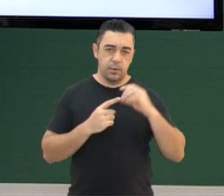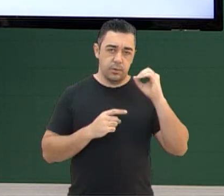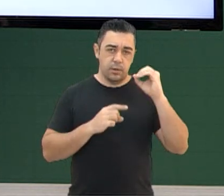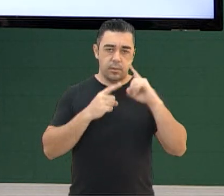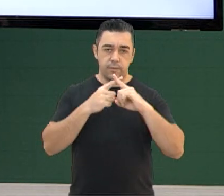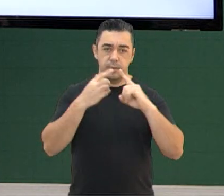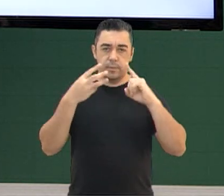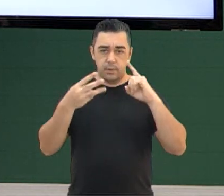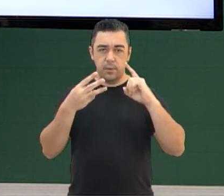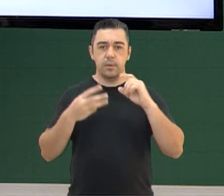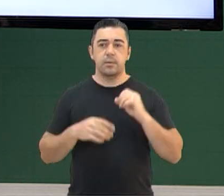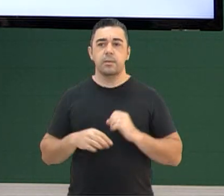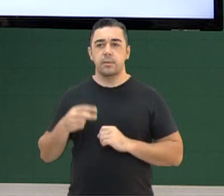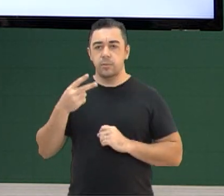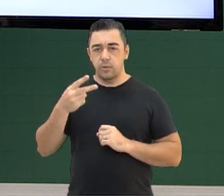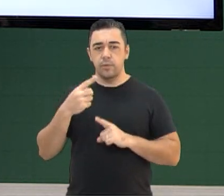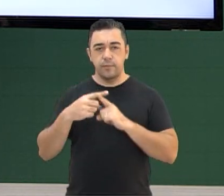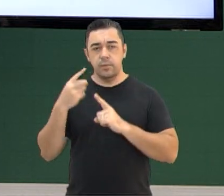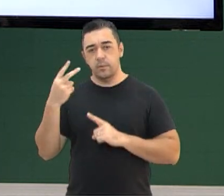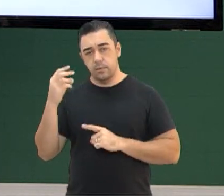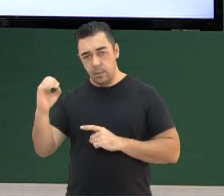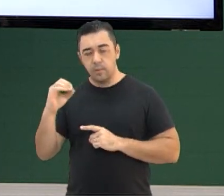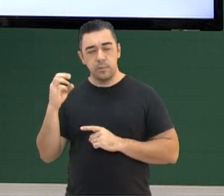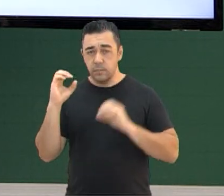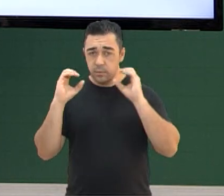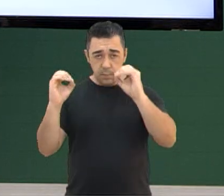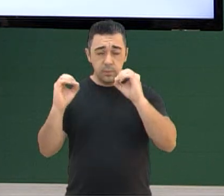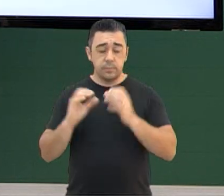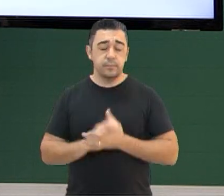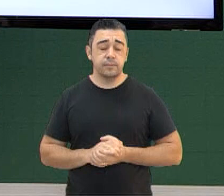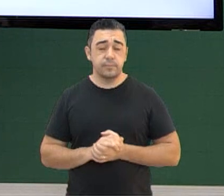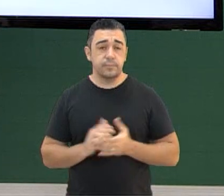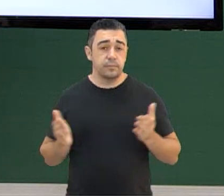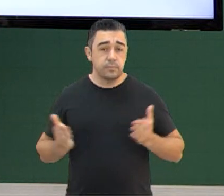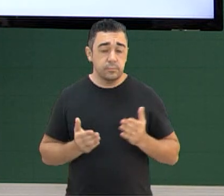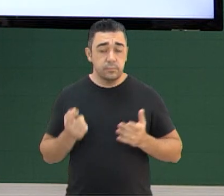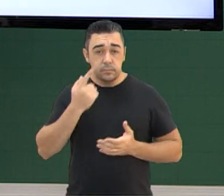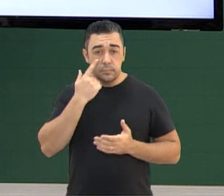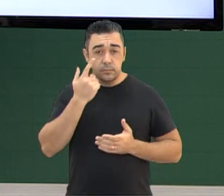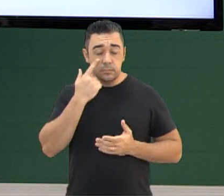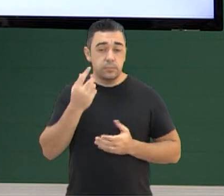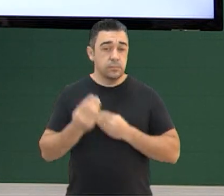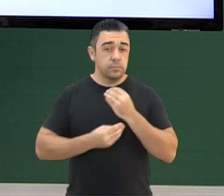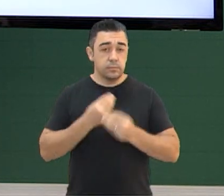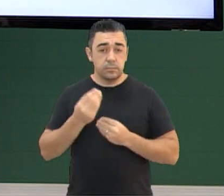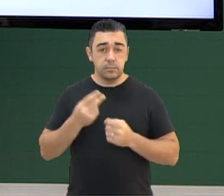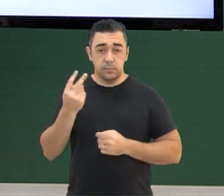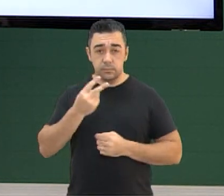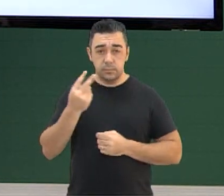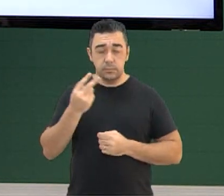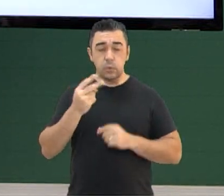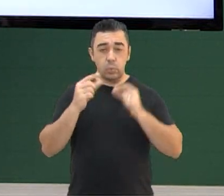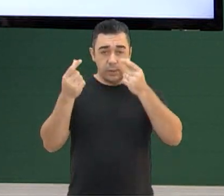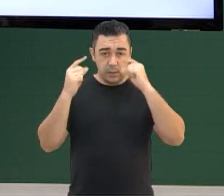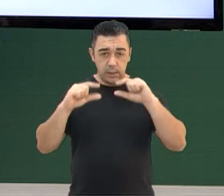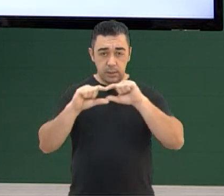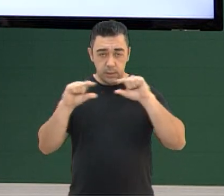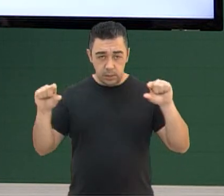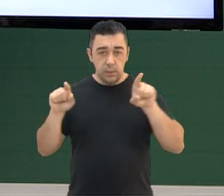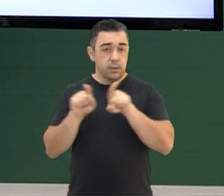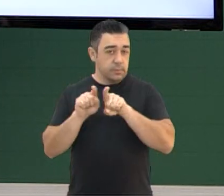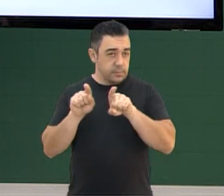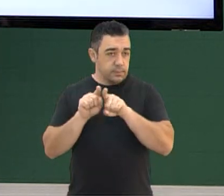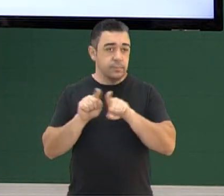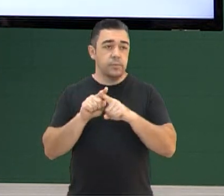é 0, tá bom? Agora, pessoal, isso a gente vai fazer para a segunda linha também. Eu vou